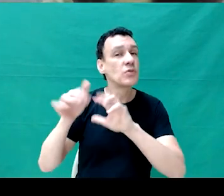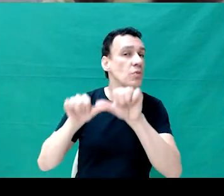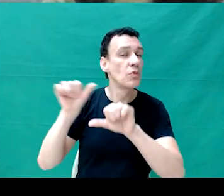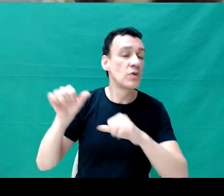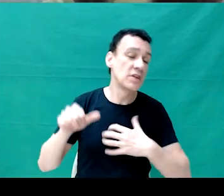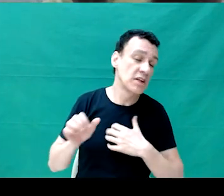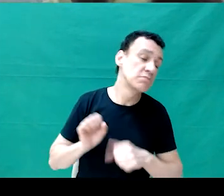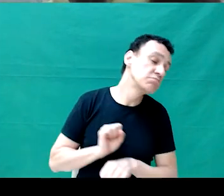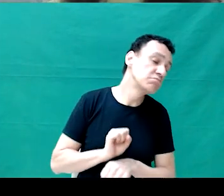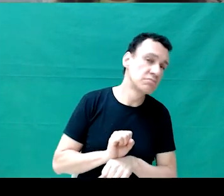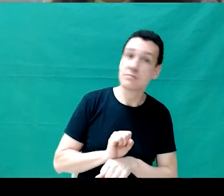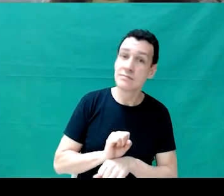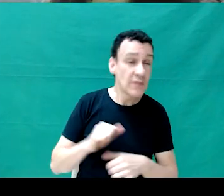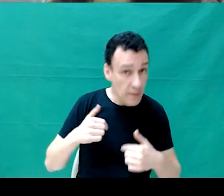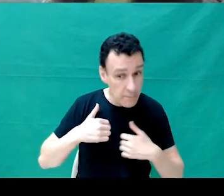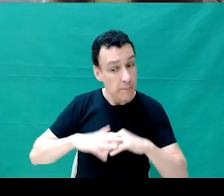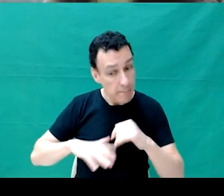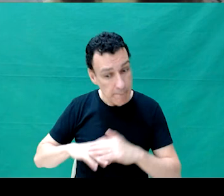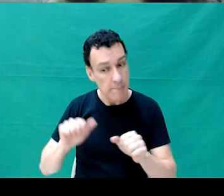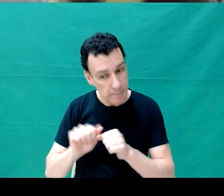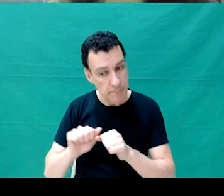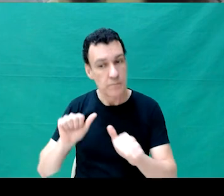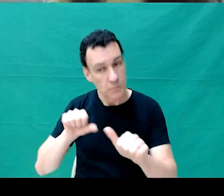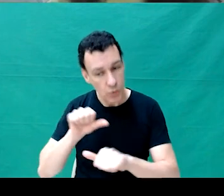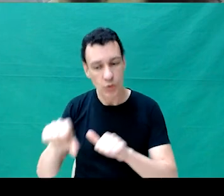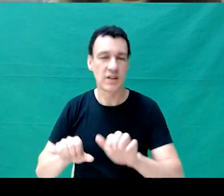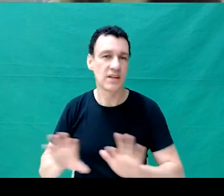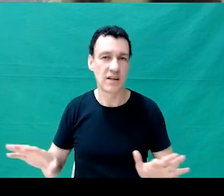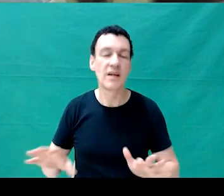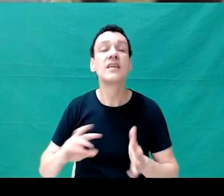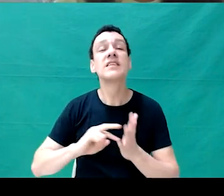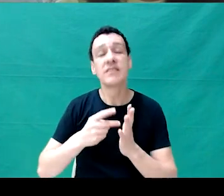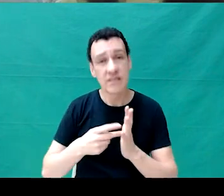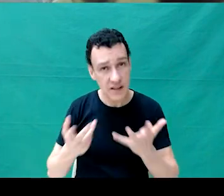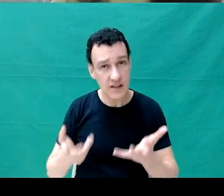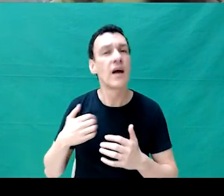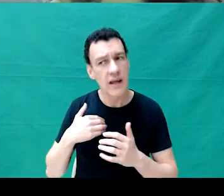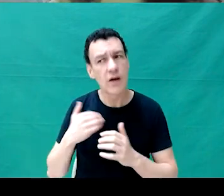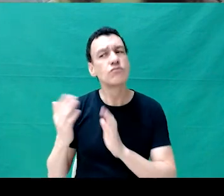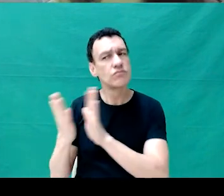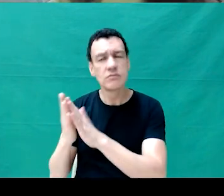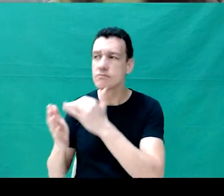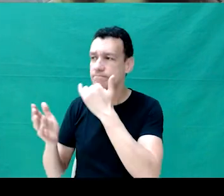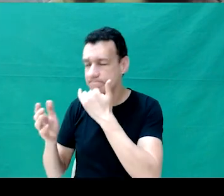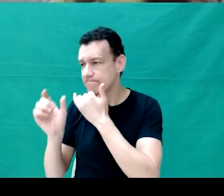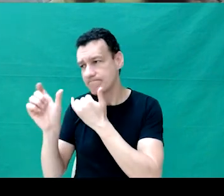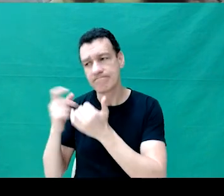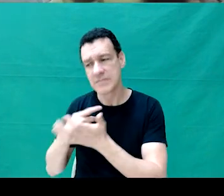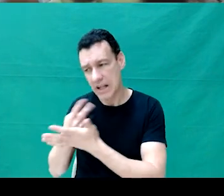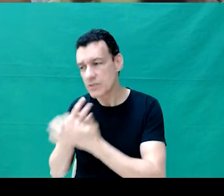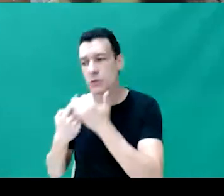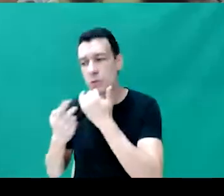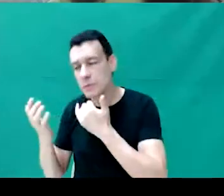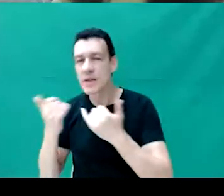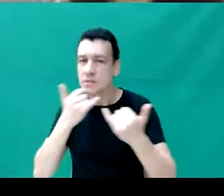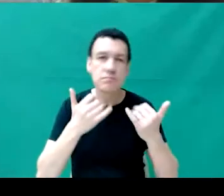façam por você, não será feito. Então é possível e é plausível que você faça. Ai,